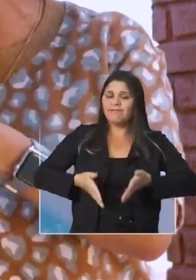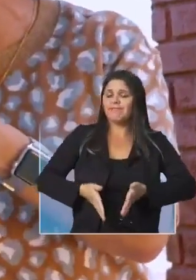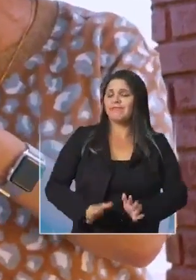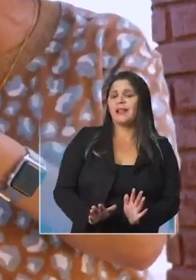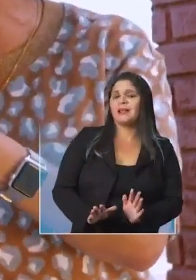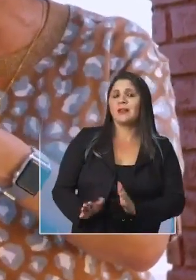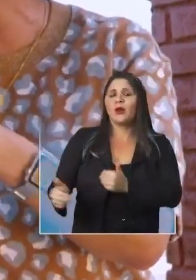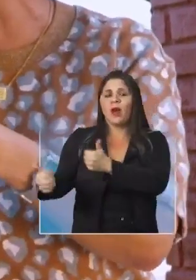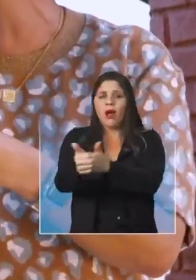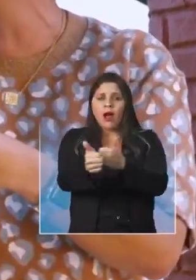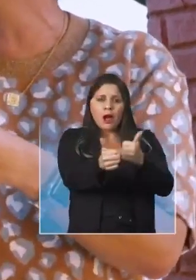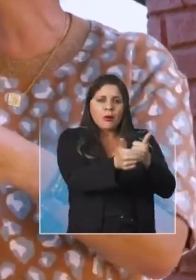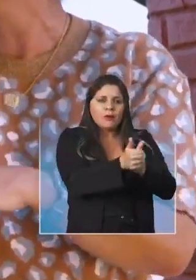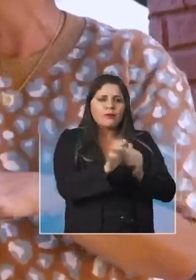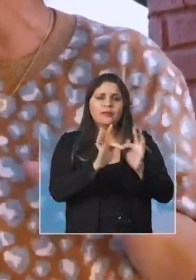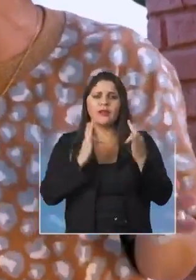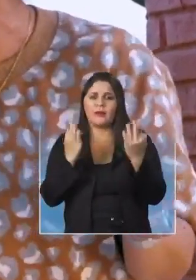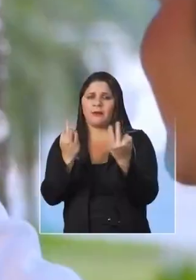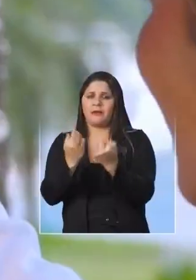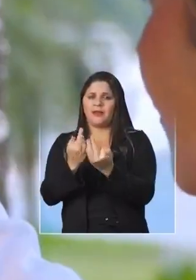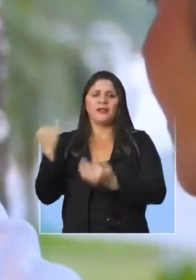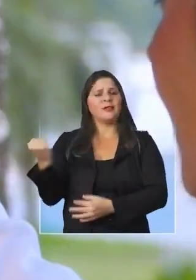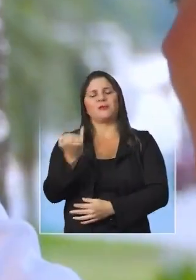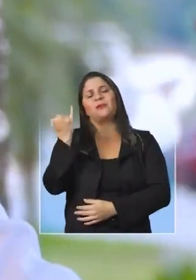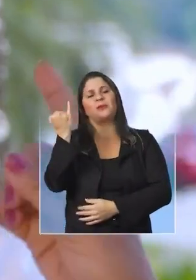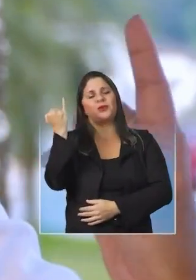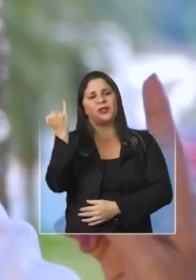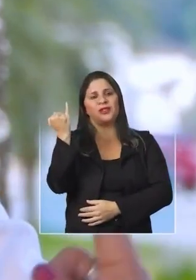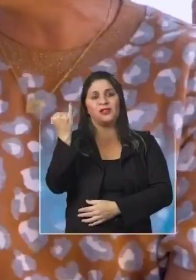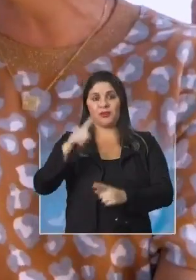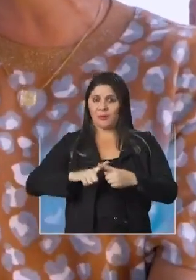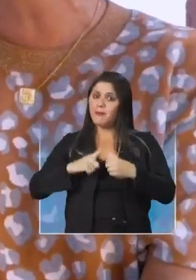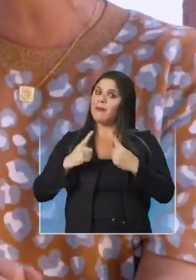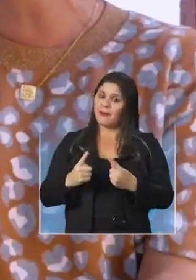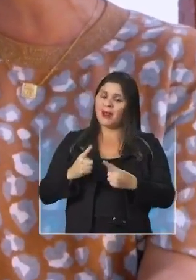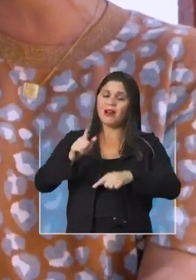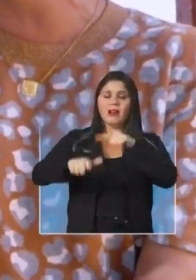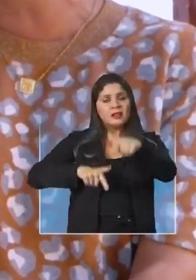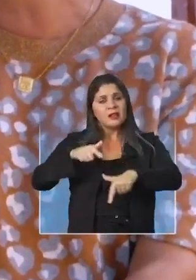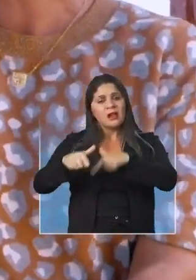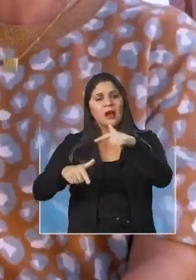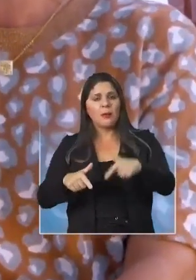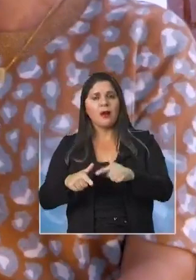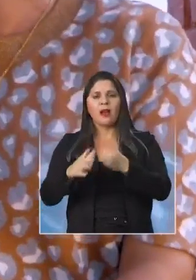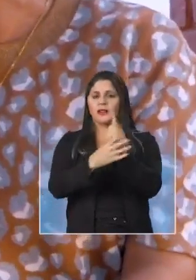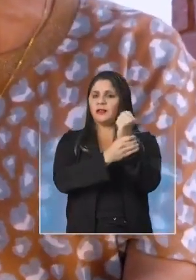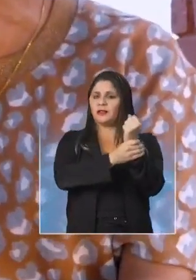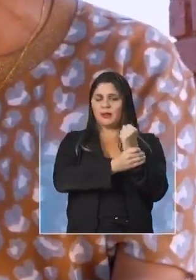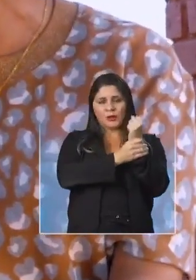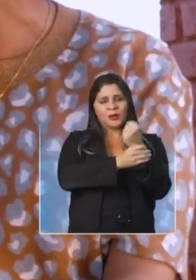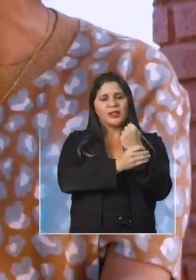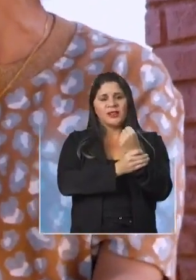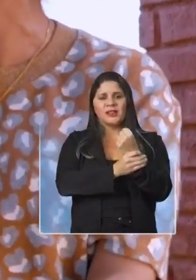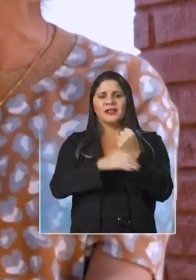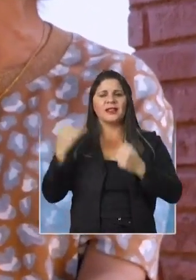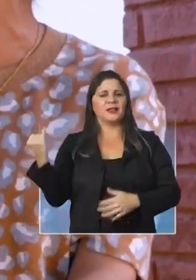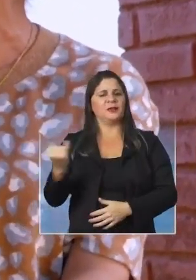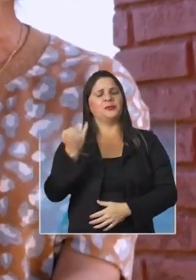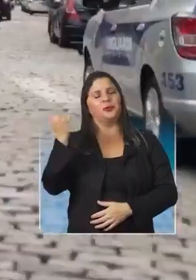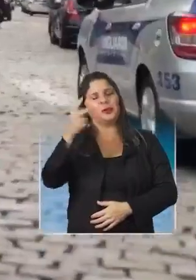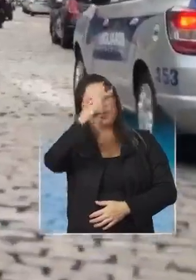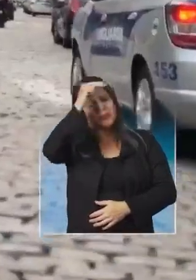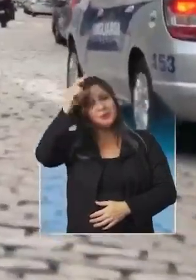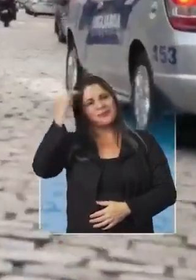a aproximação com as famílias é essencial. Mas o trabalho com a segurança pública também é fundamental,